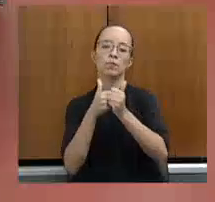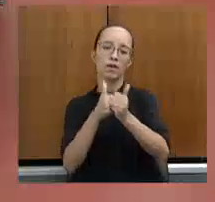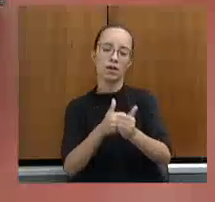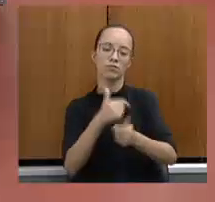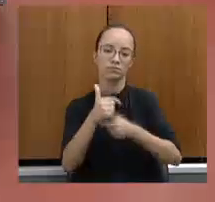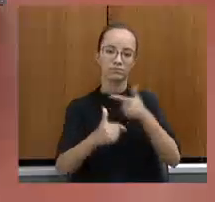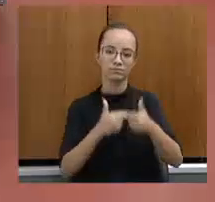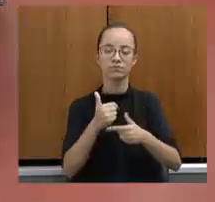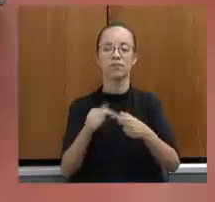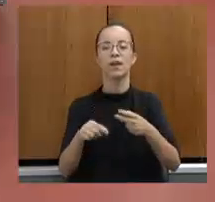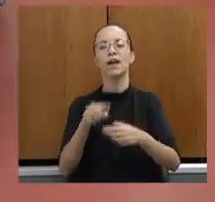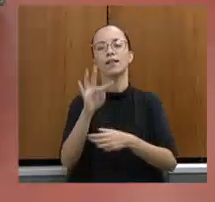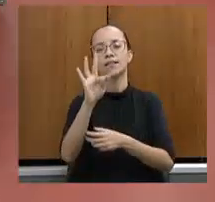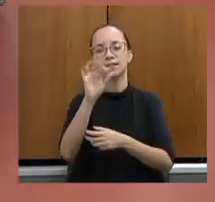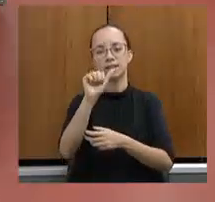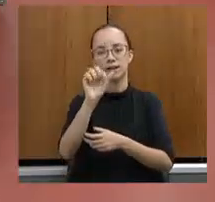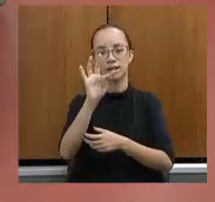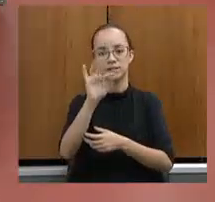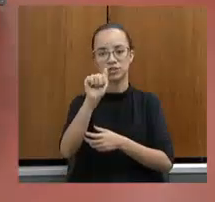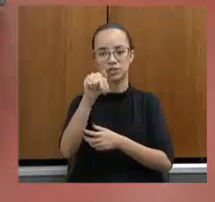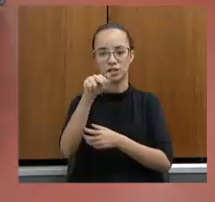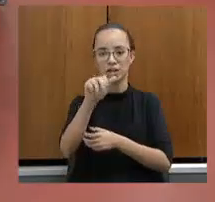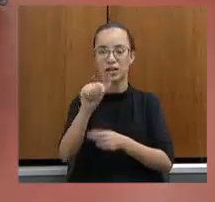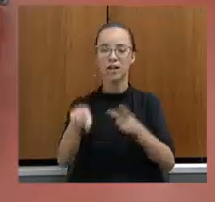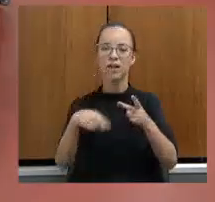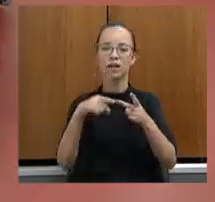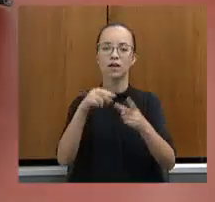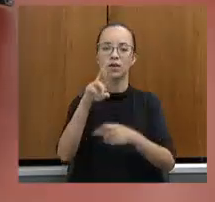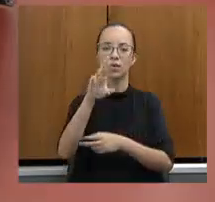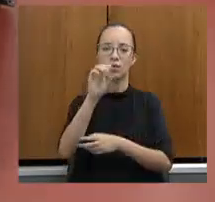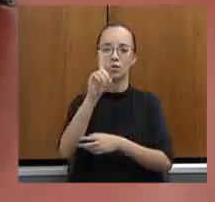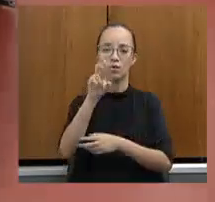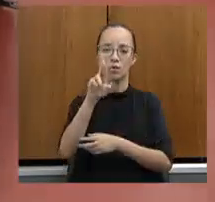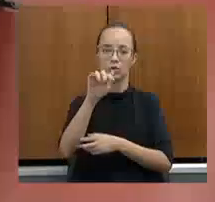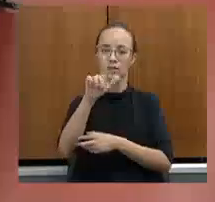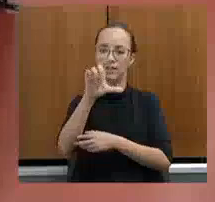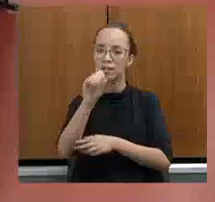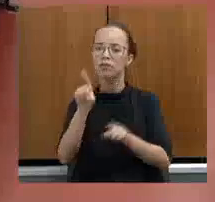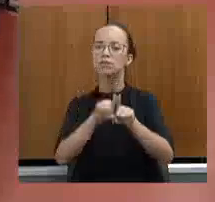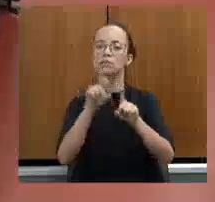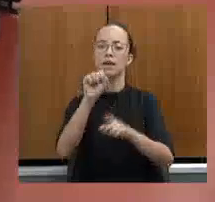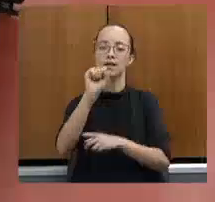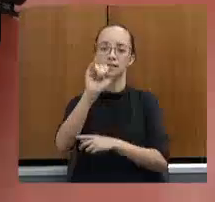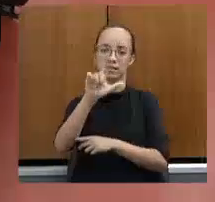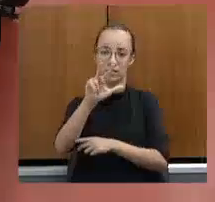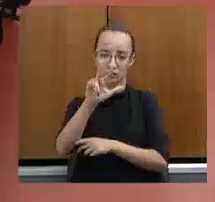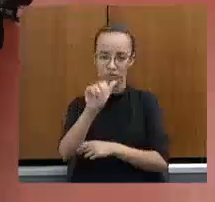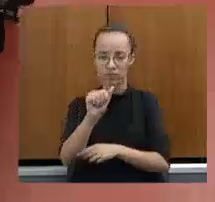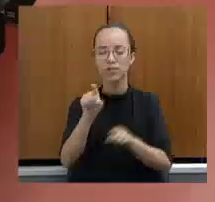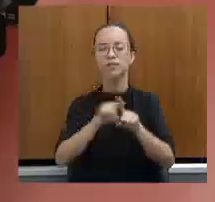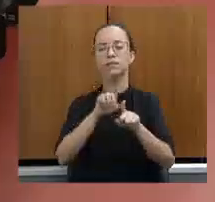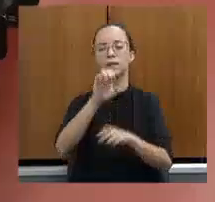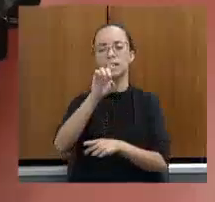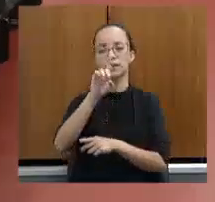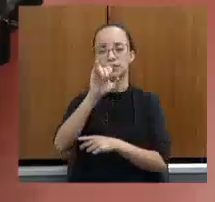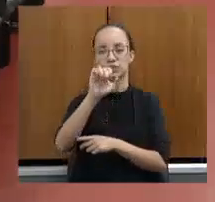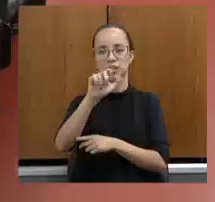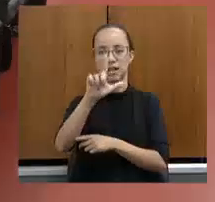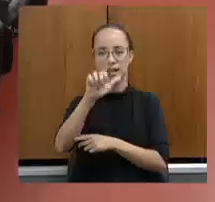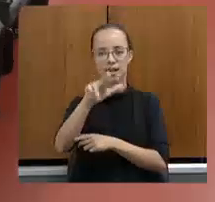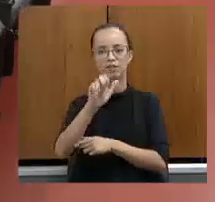tempo conosco a Tatiana o Rodrigo a Silvia a Edilene